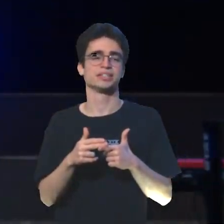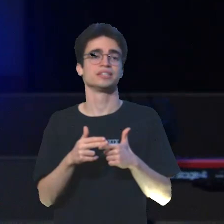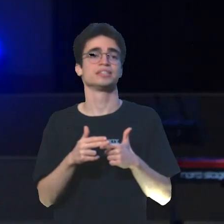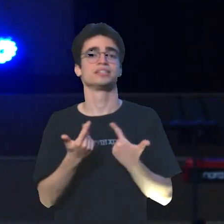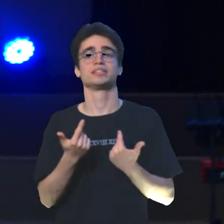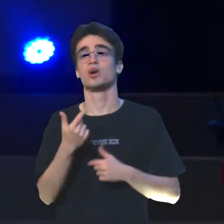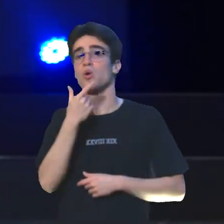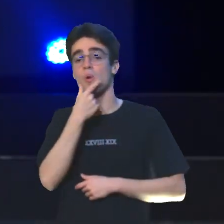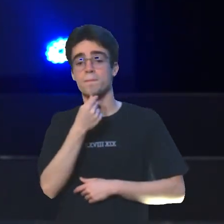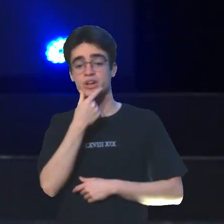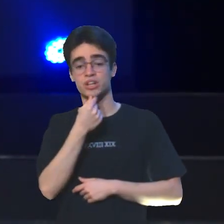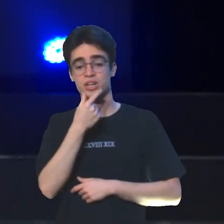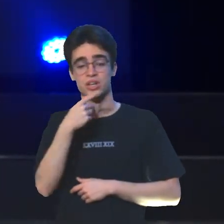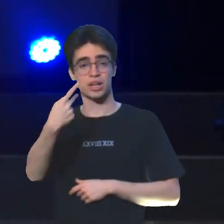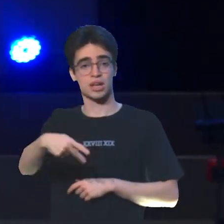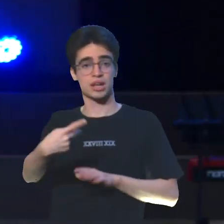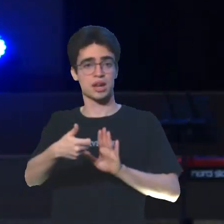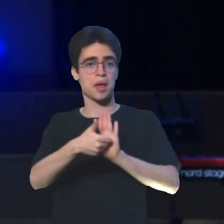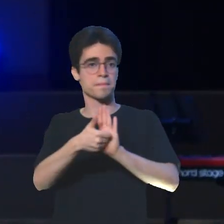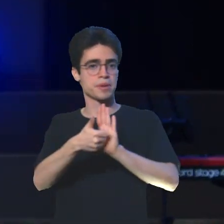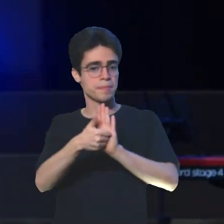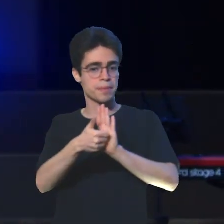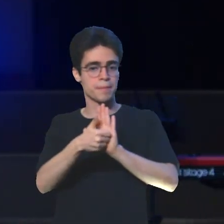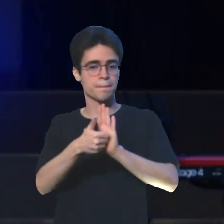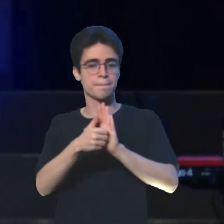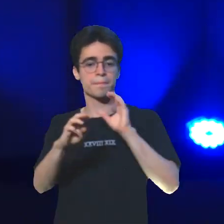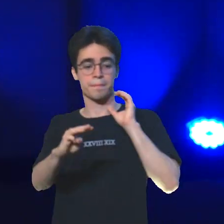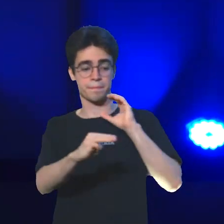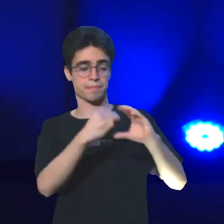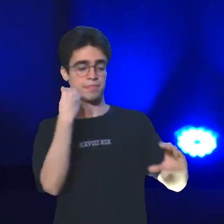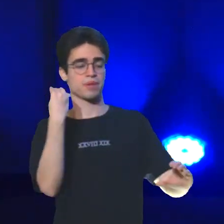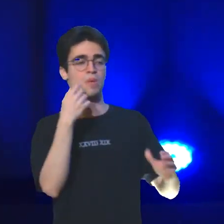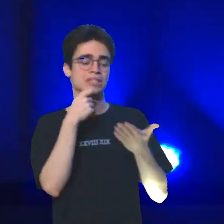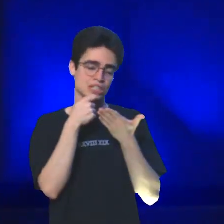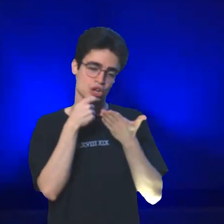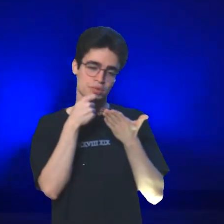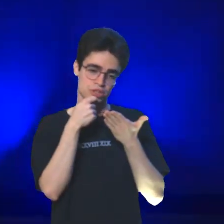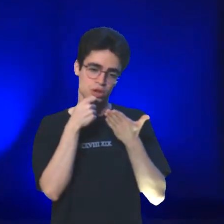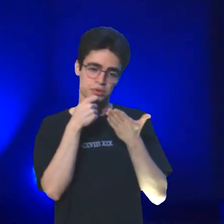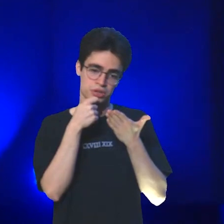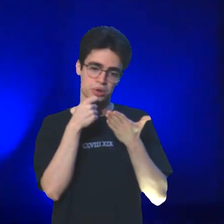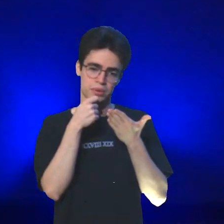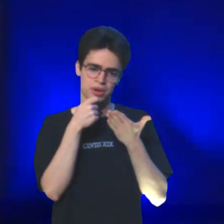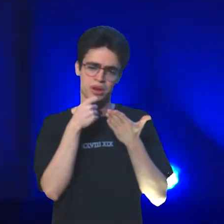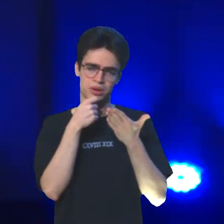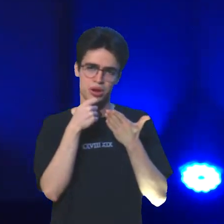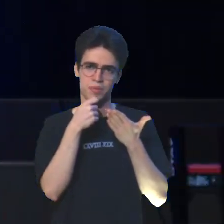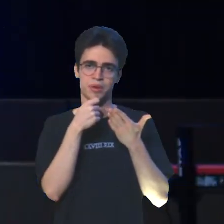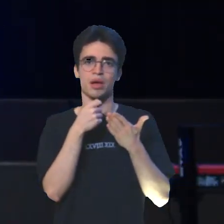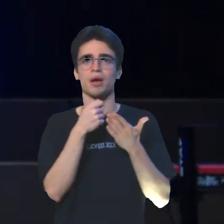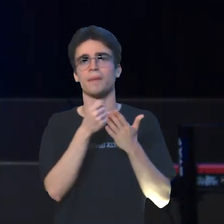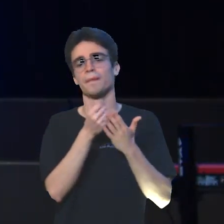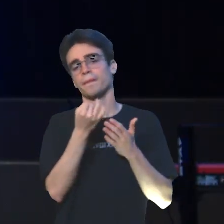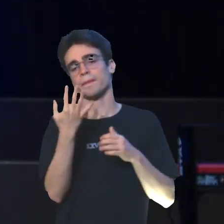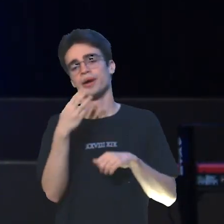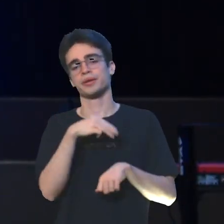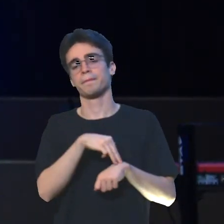E um menino aqui da igreja me mandou um áudio de vários